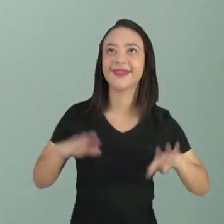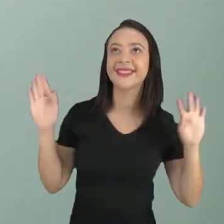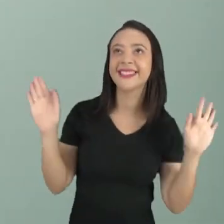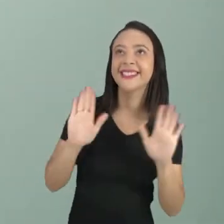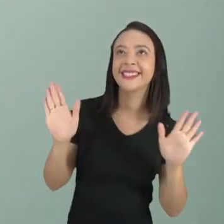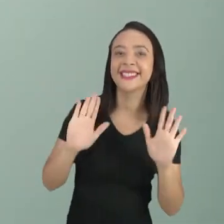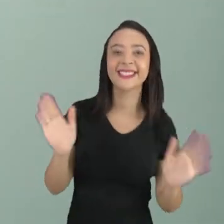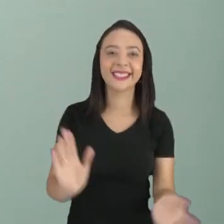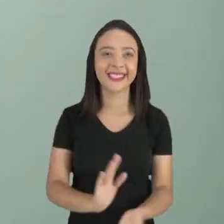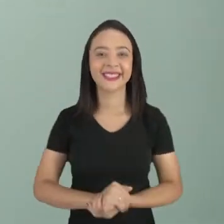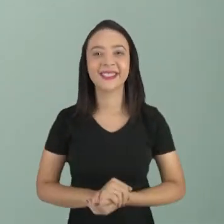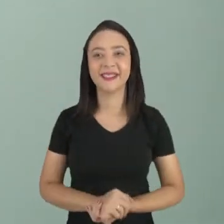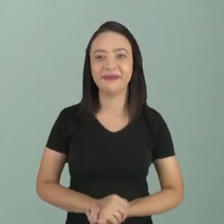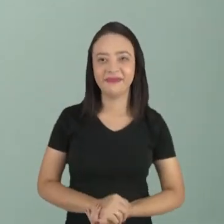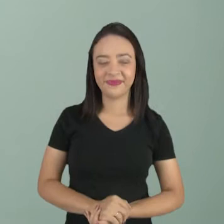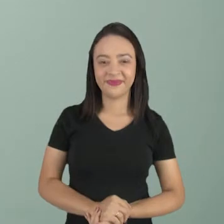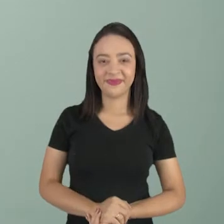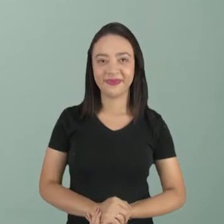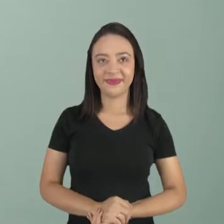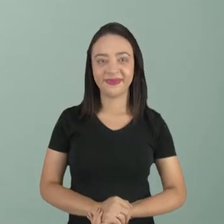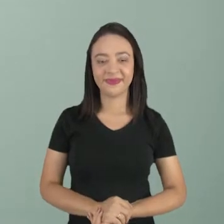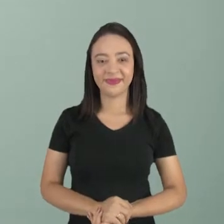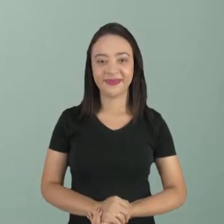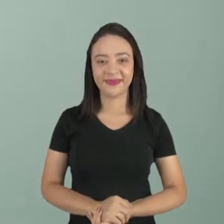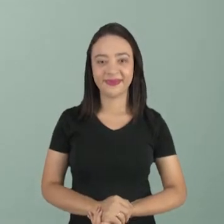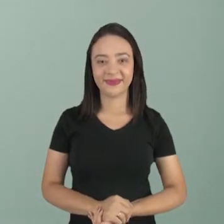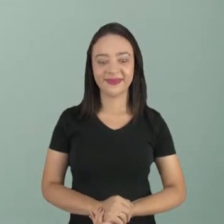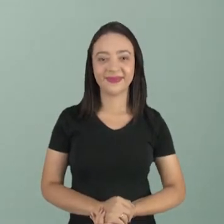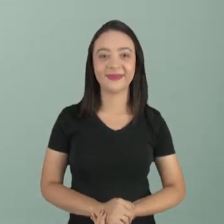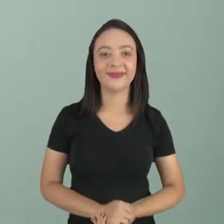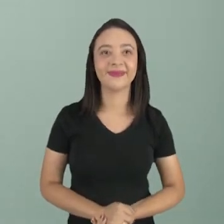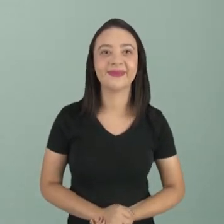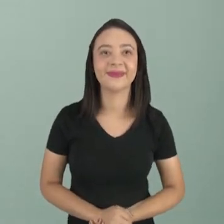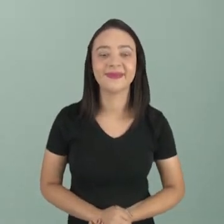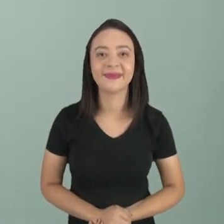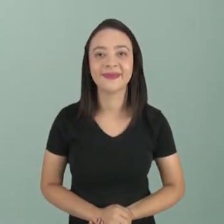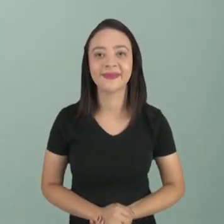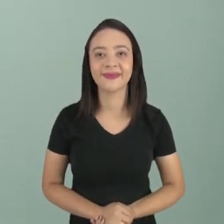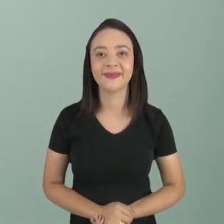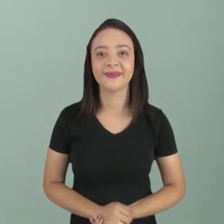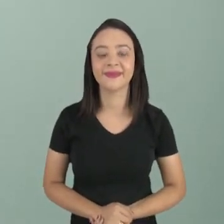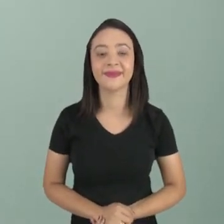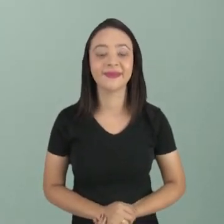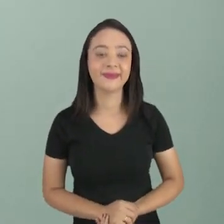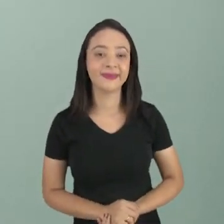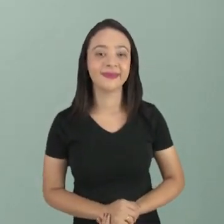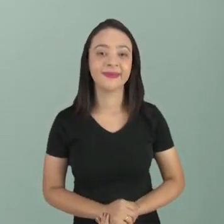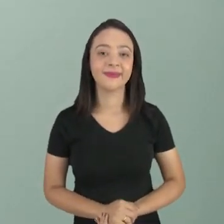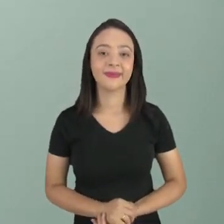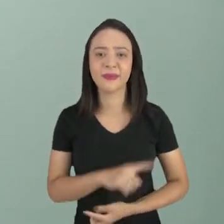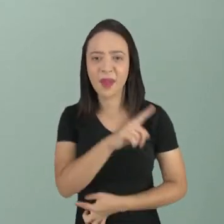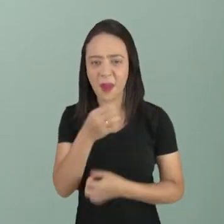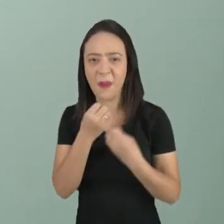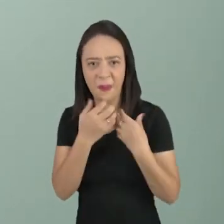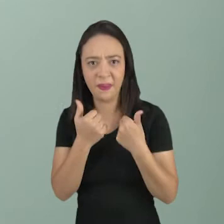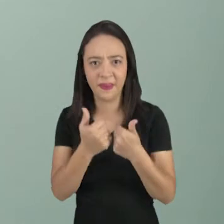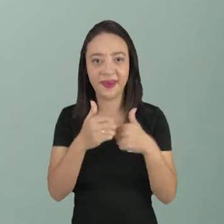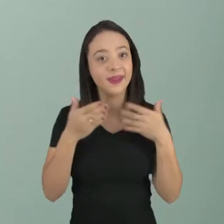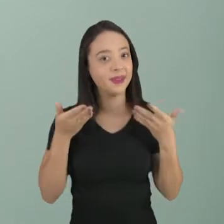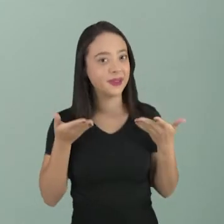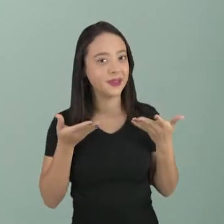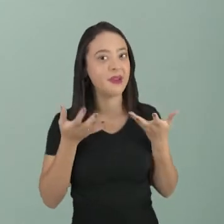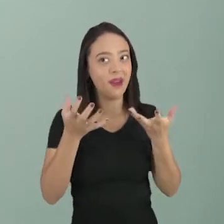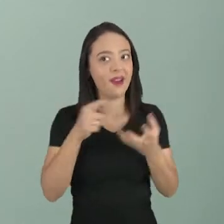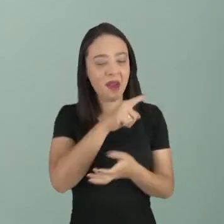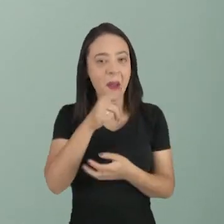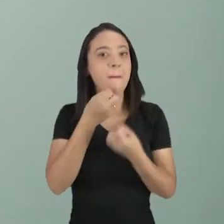Hi guys, how are you? My name is Jaqueline and welcome to our English classes. Olá pessoal, como é que vocês estão? Espero que